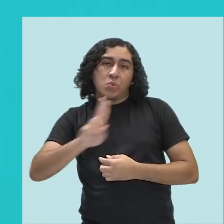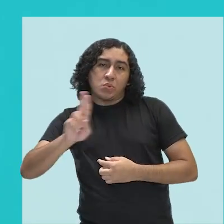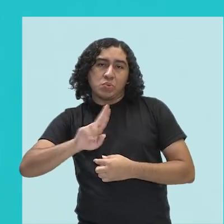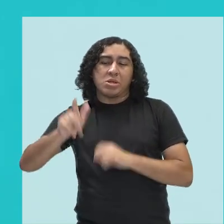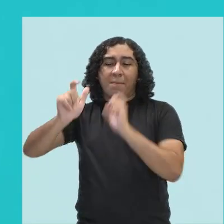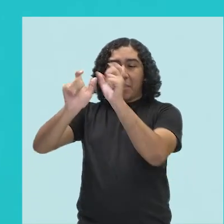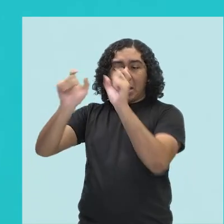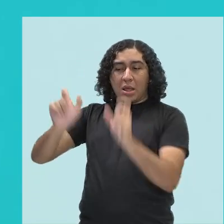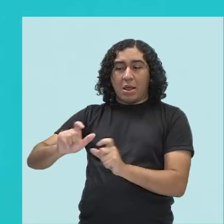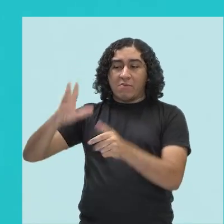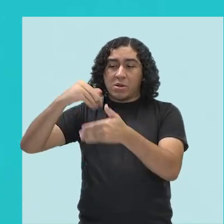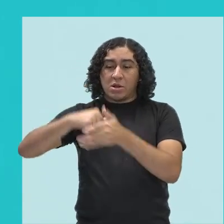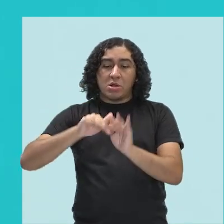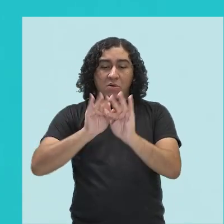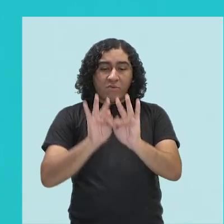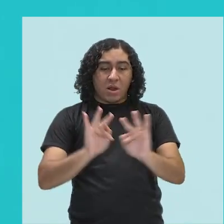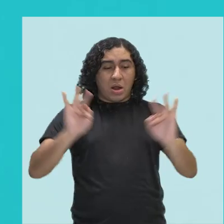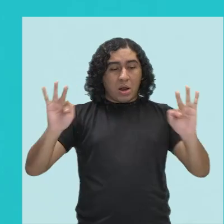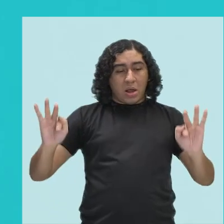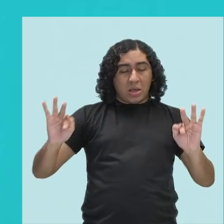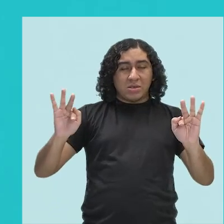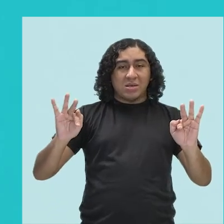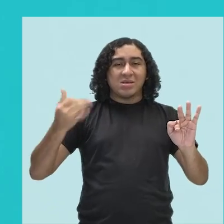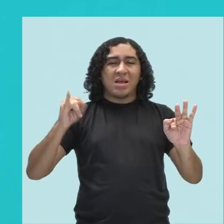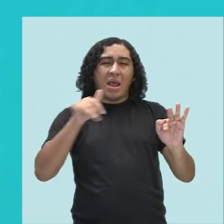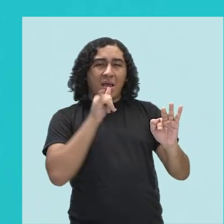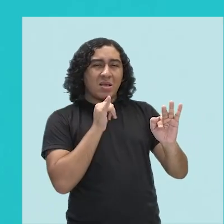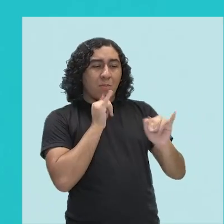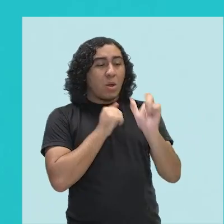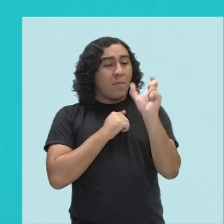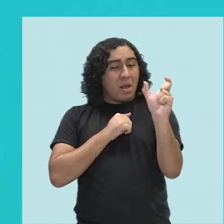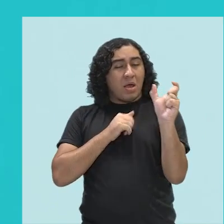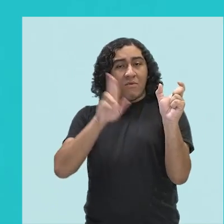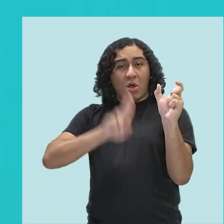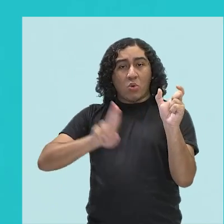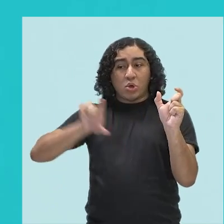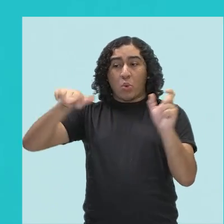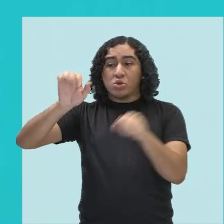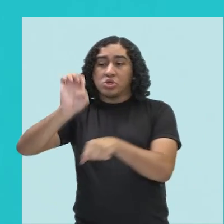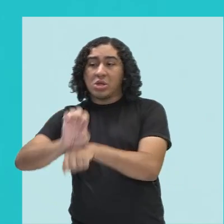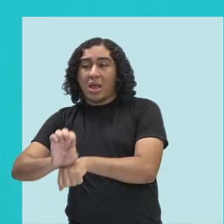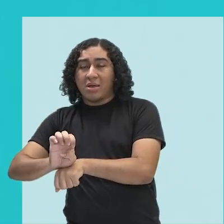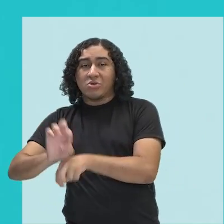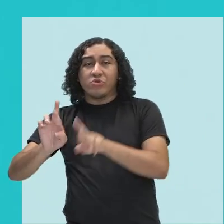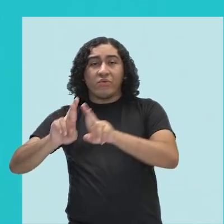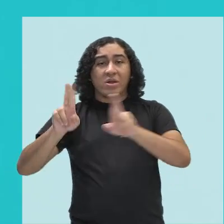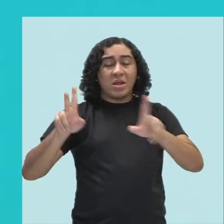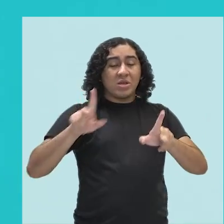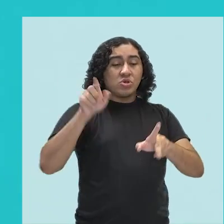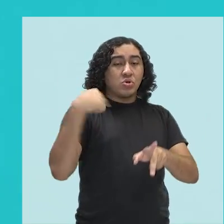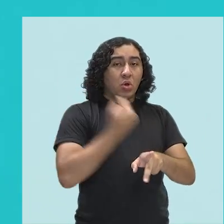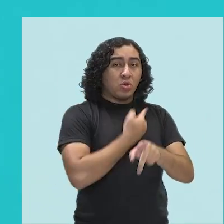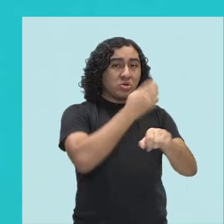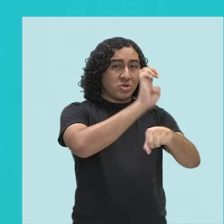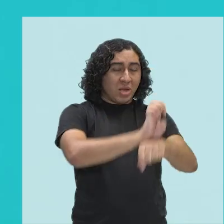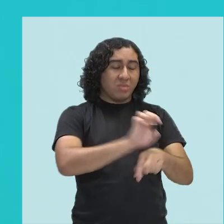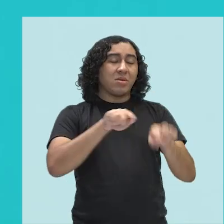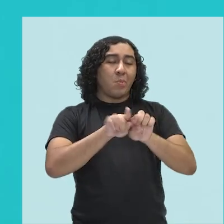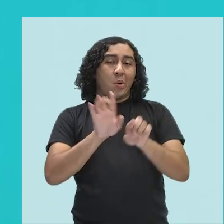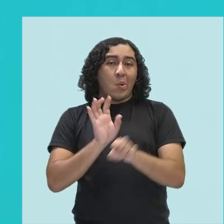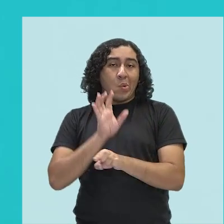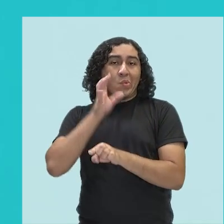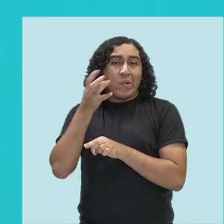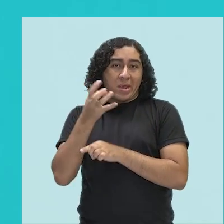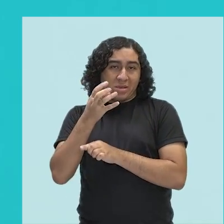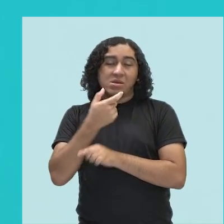nas palavras que eu vou usar. Talvez uma palavra que se usa no Rio Grande do Sul não se usa no Amazonas, e assim também acontece na língua